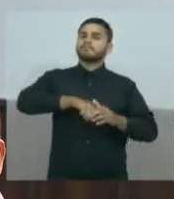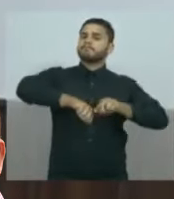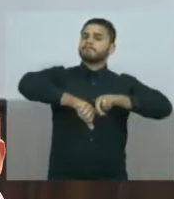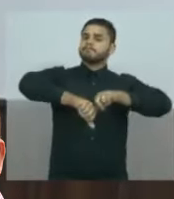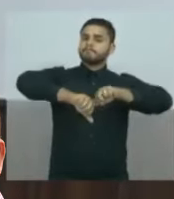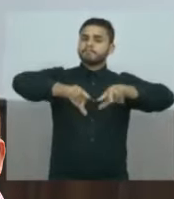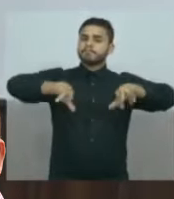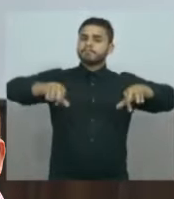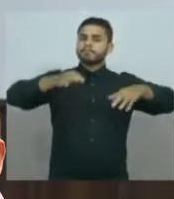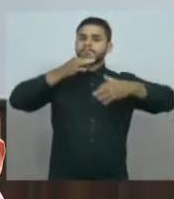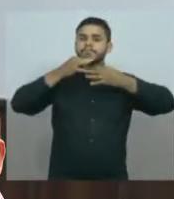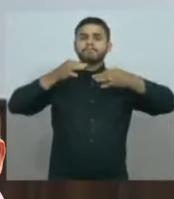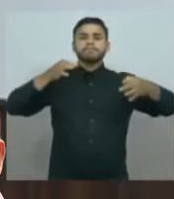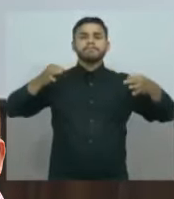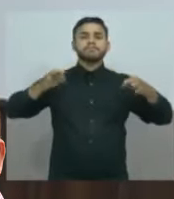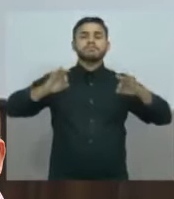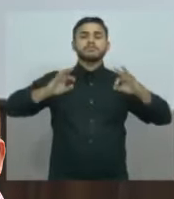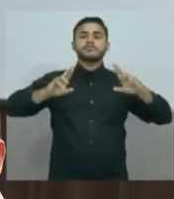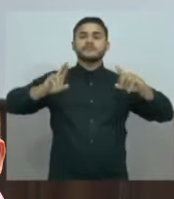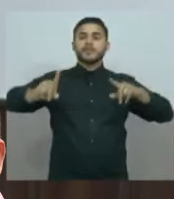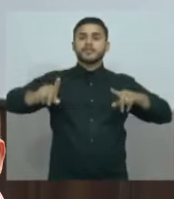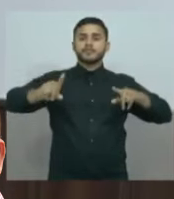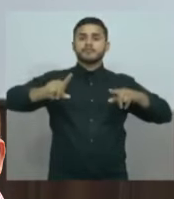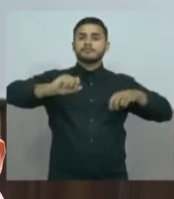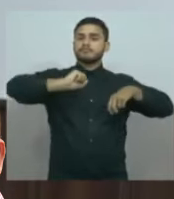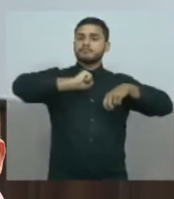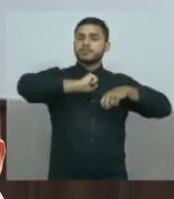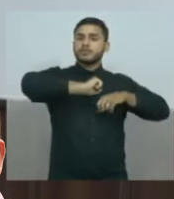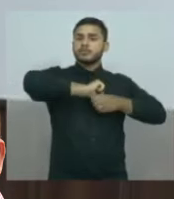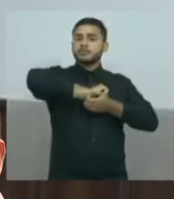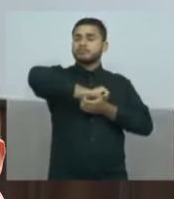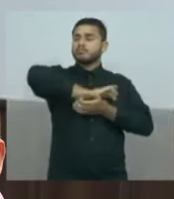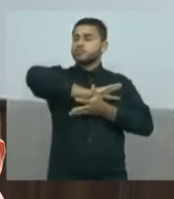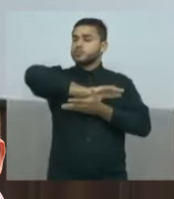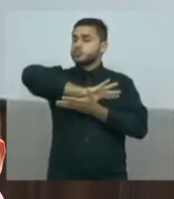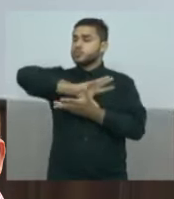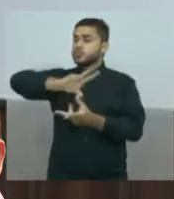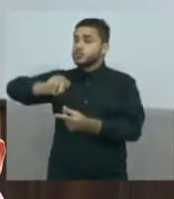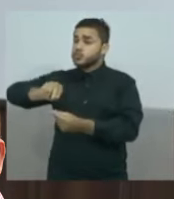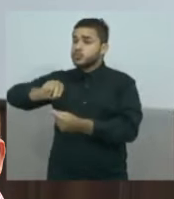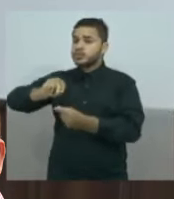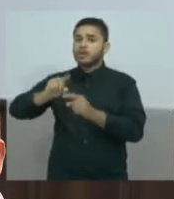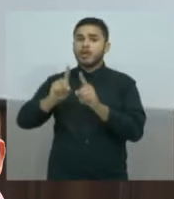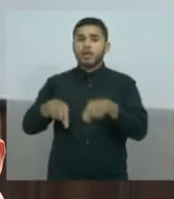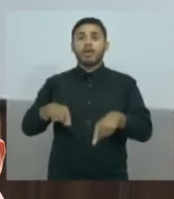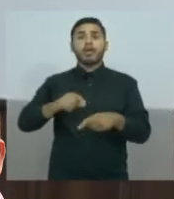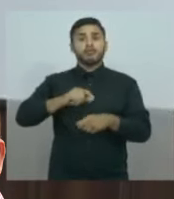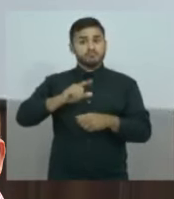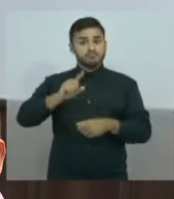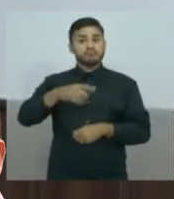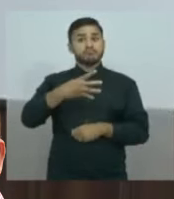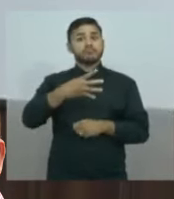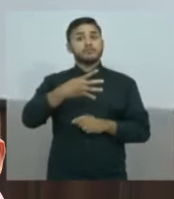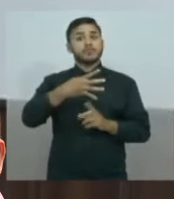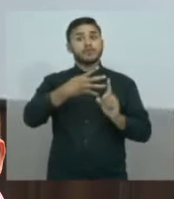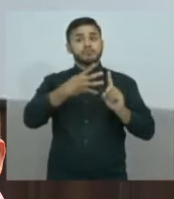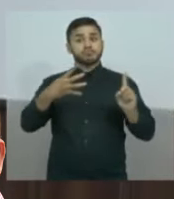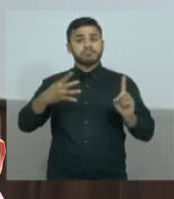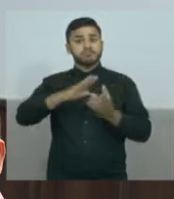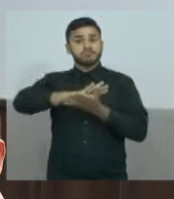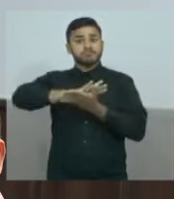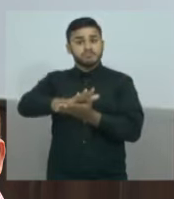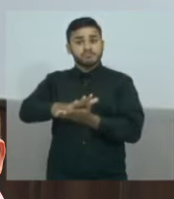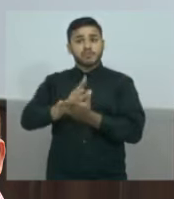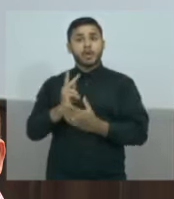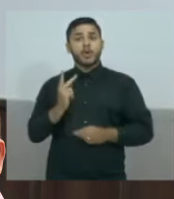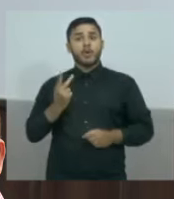ideias, do repúdio ao princípio democrático. Isto vai além da homofobia. Estamos falando de um livro